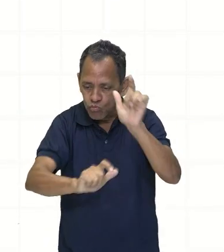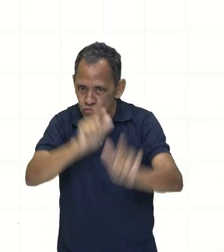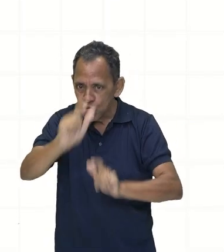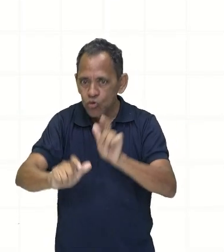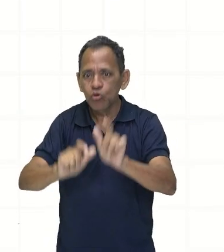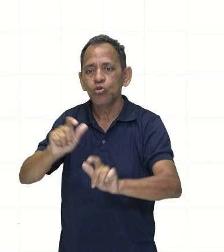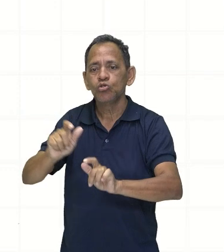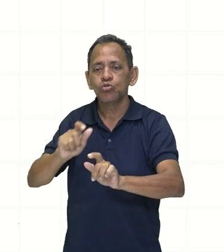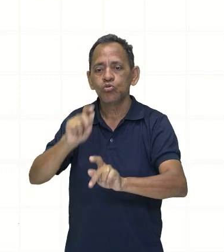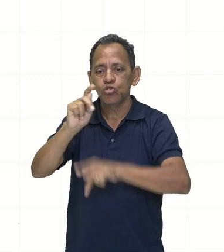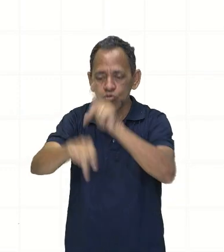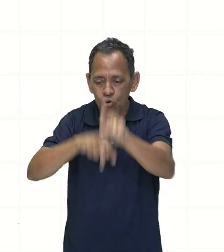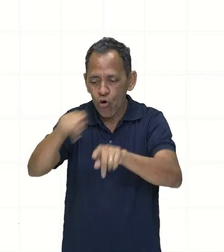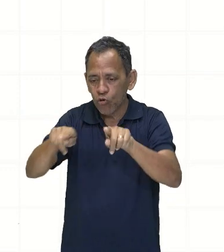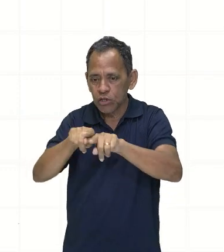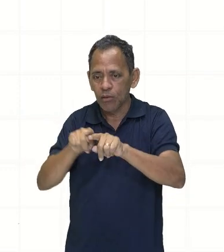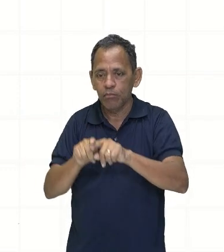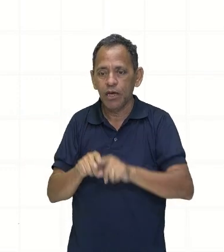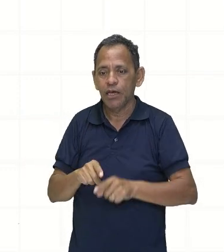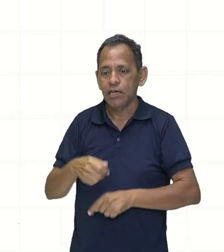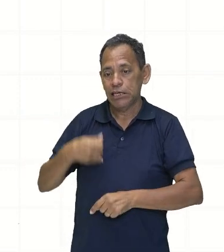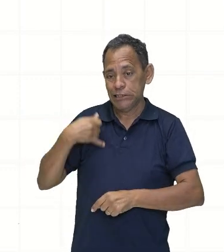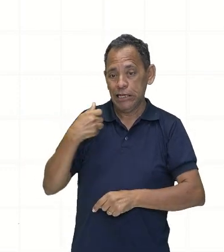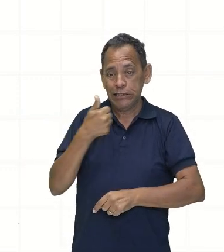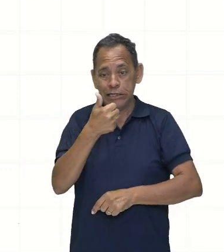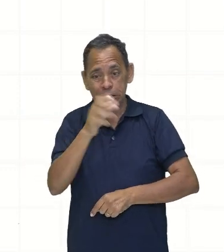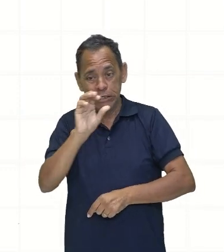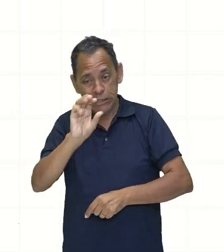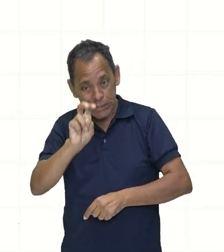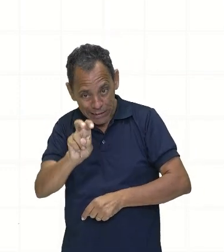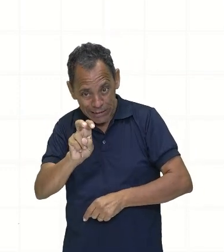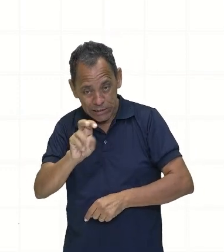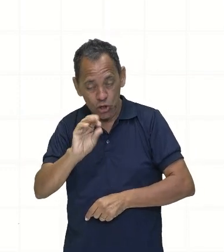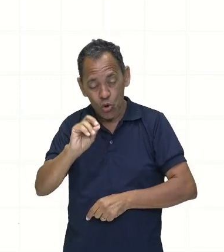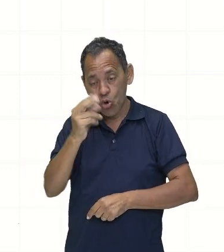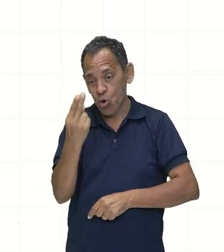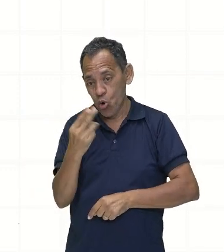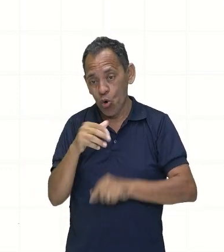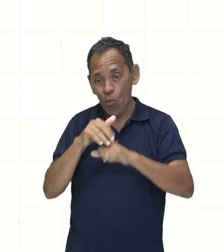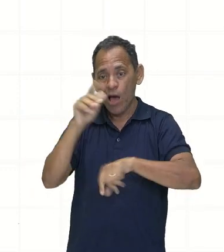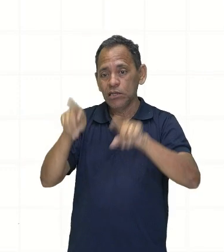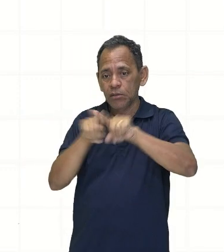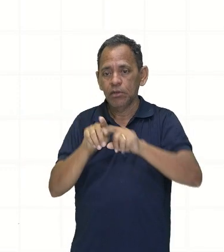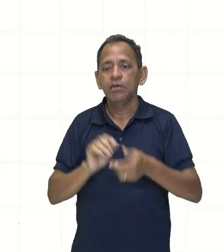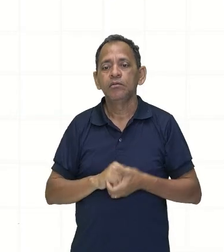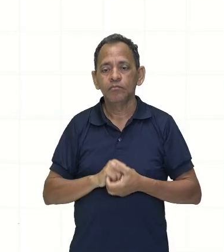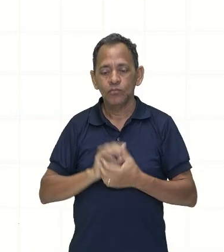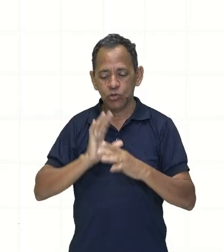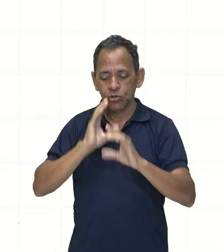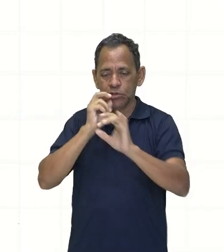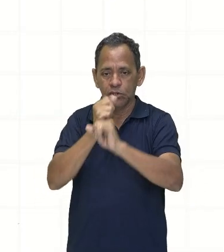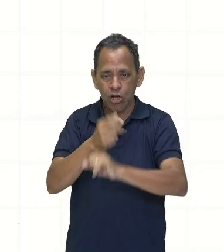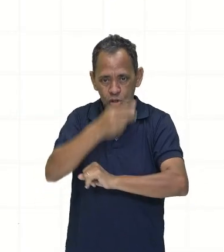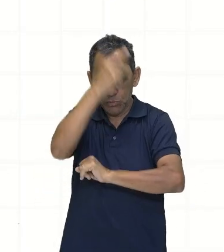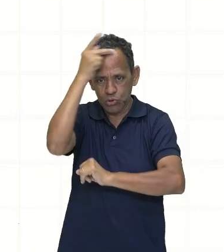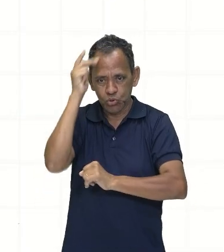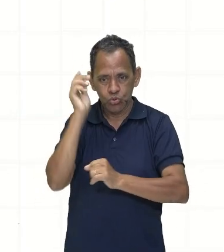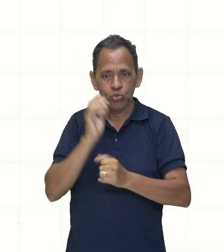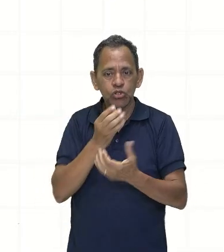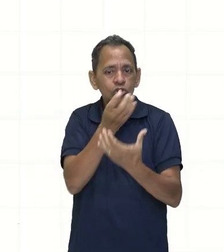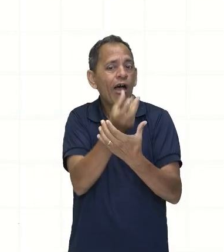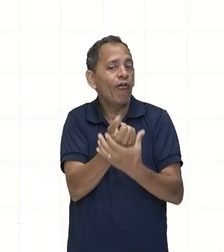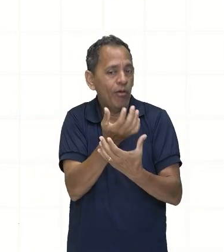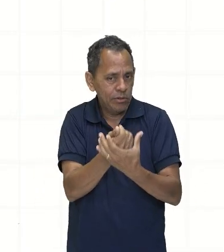ou mais de 15 anos, né? E aí nós temos o total de pessoas alfabetizadas, né, aí aqui no